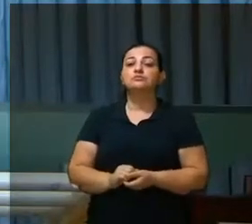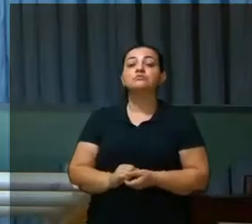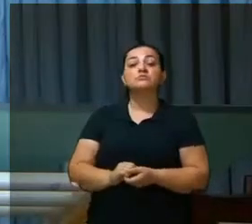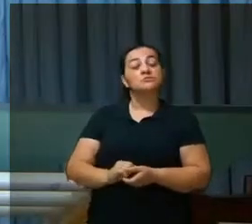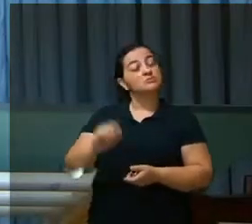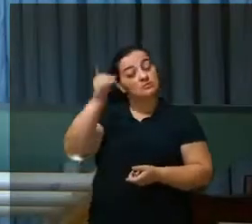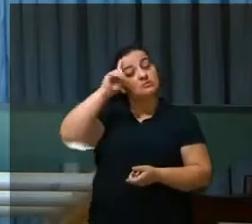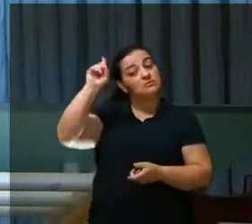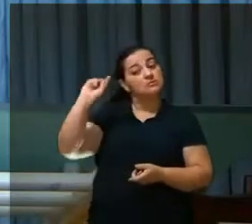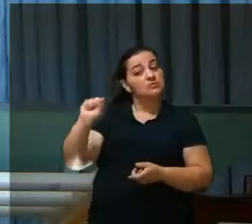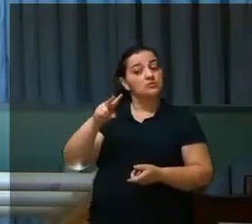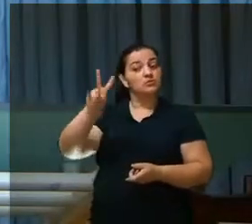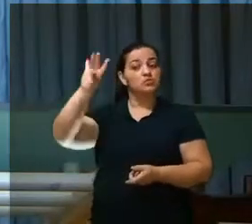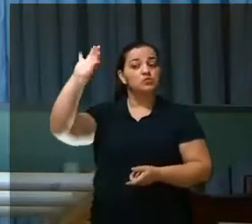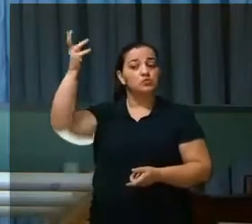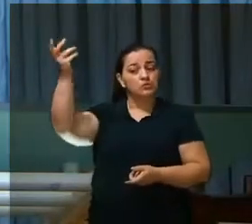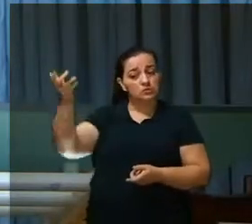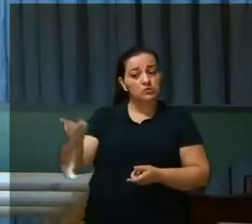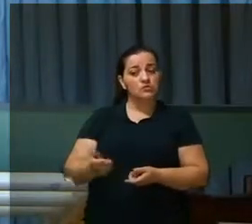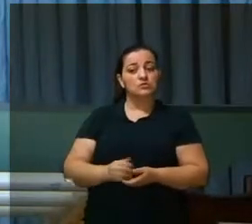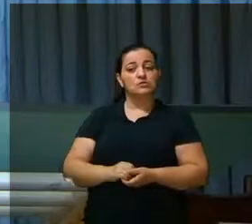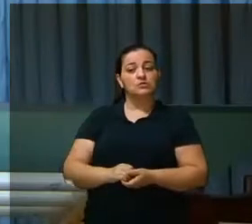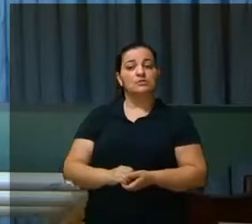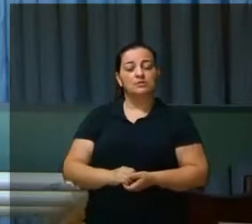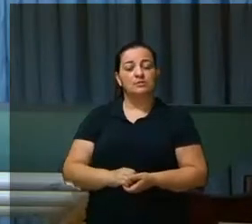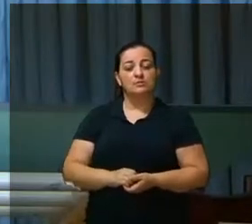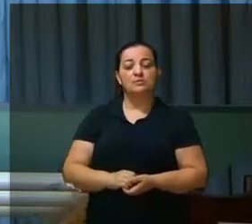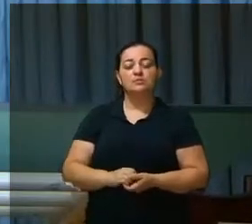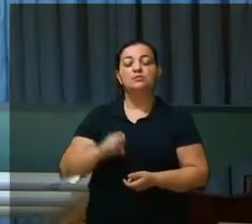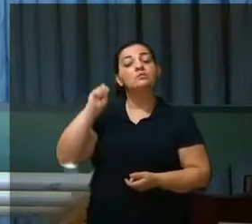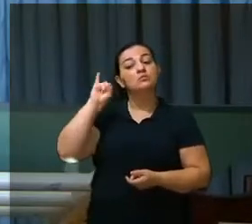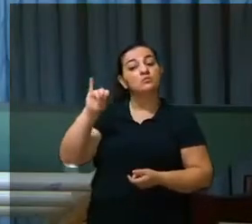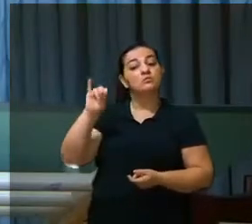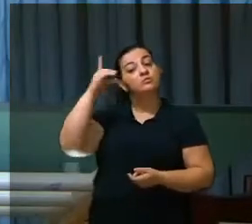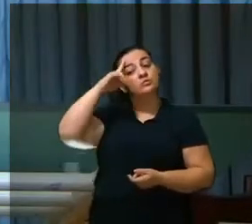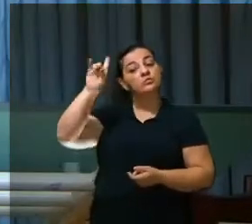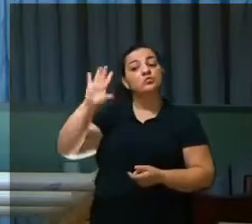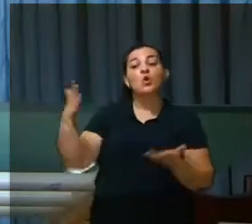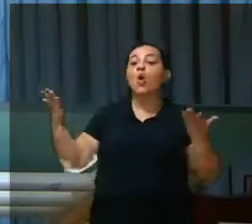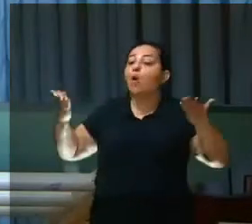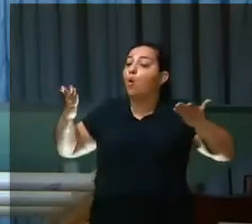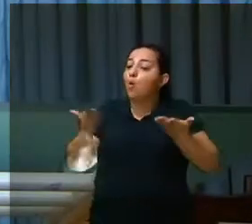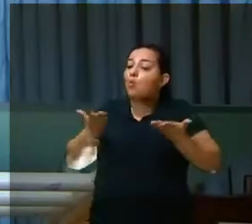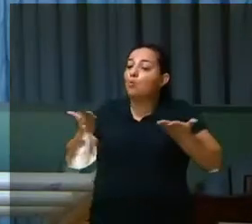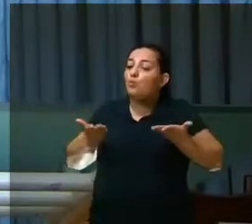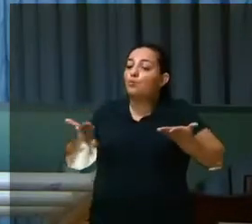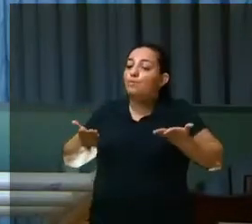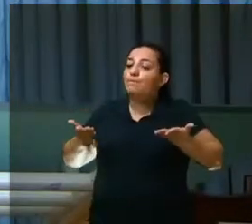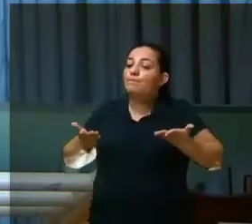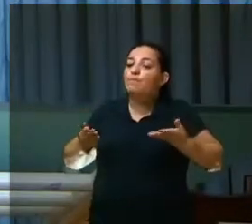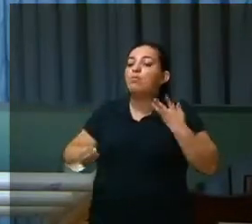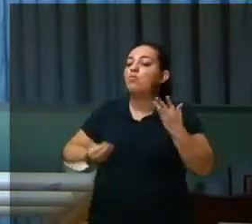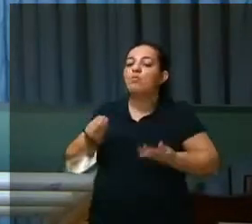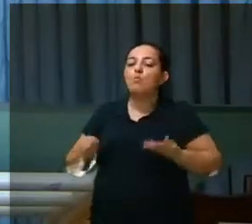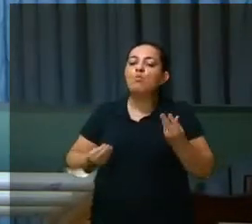e esse dia vai acontecer e esse esse dia fosse hoje